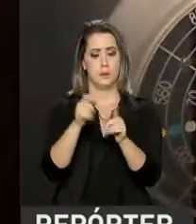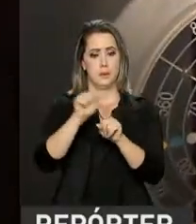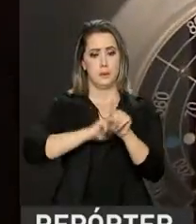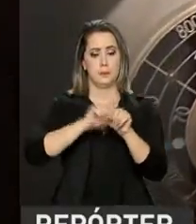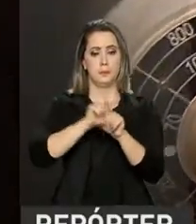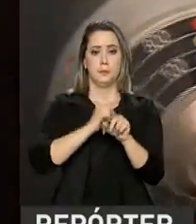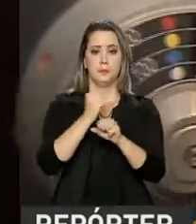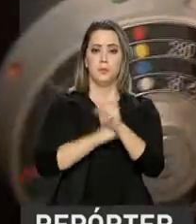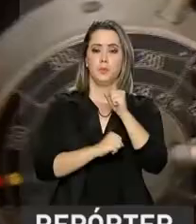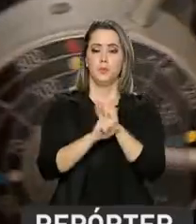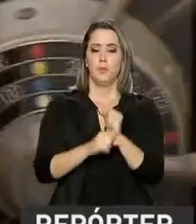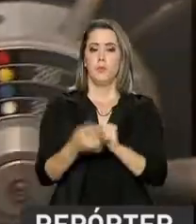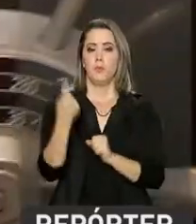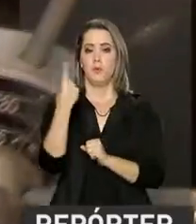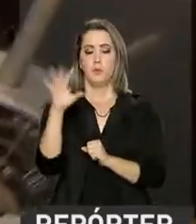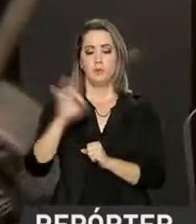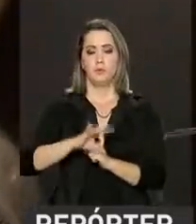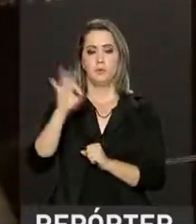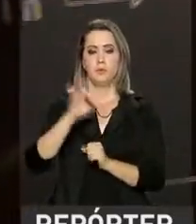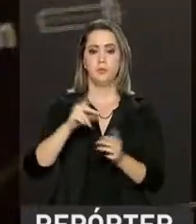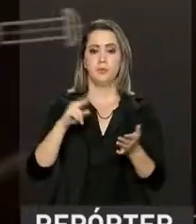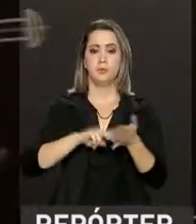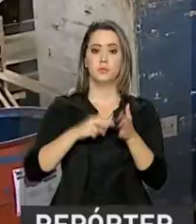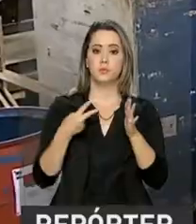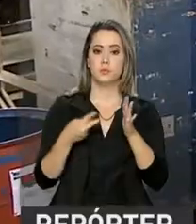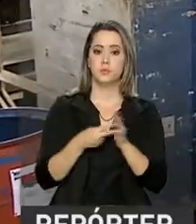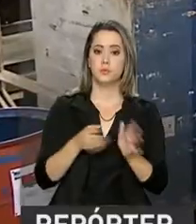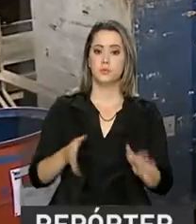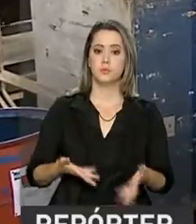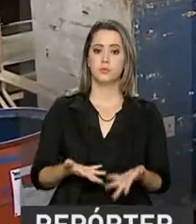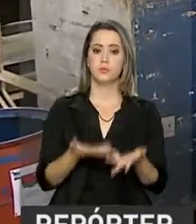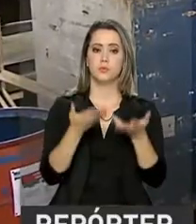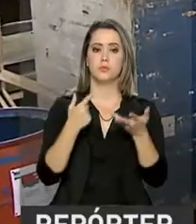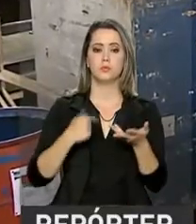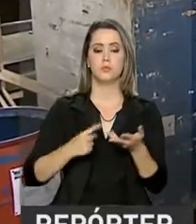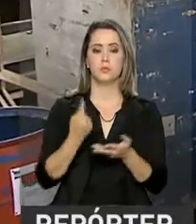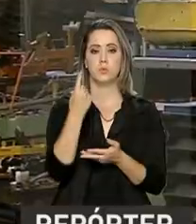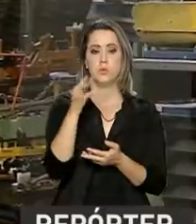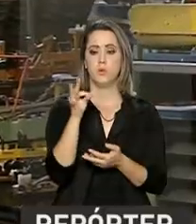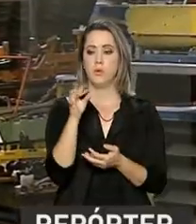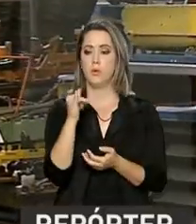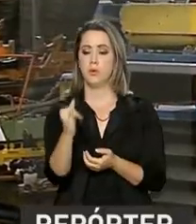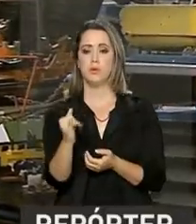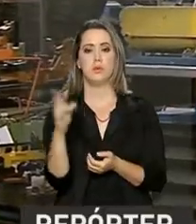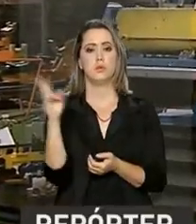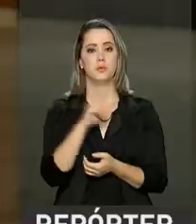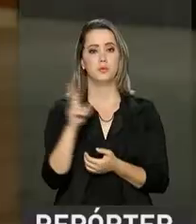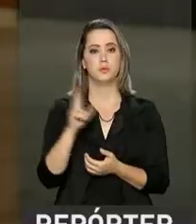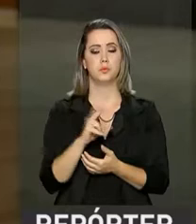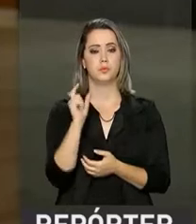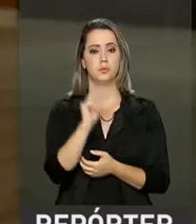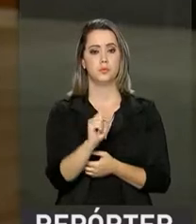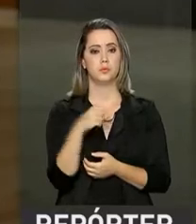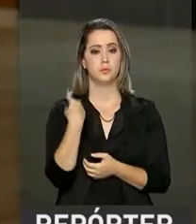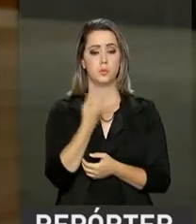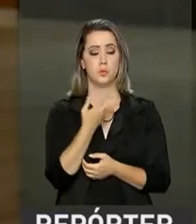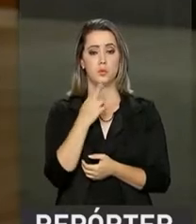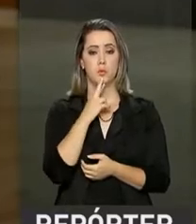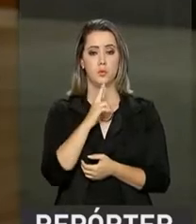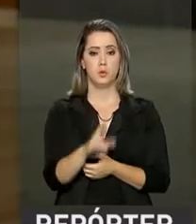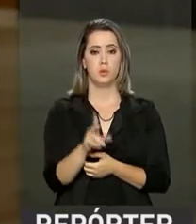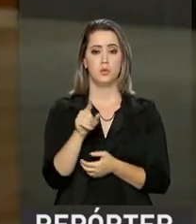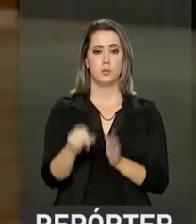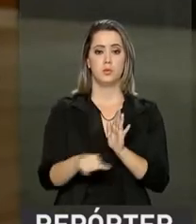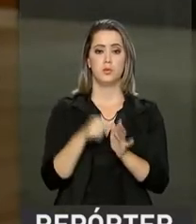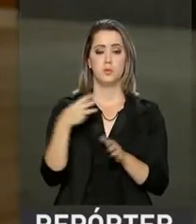foi de 1 por cento o que representou uma produção superior a 1 trilhão e meio de reais com o resultado deste